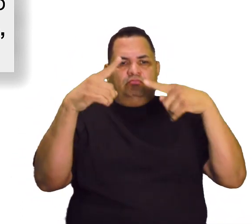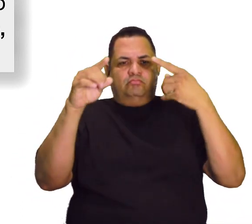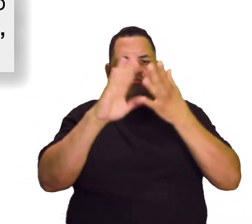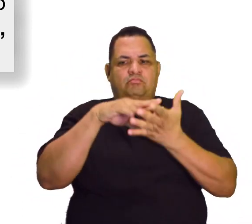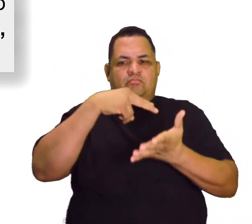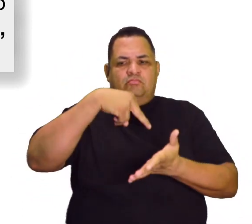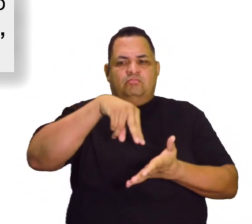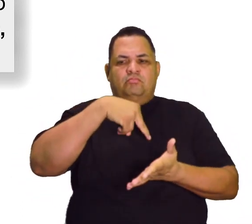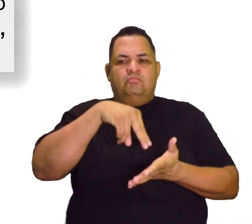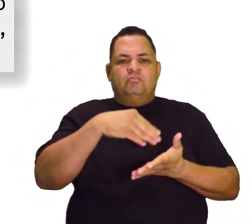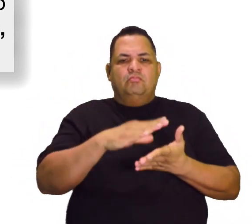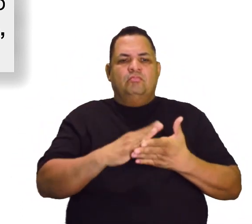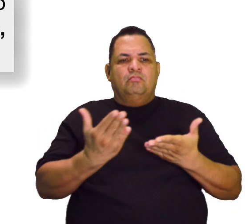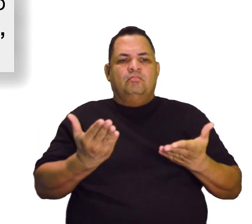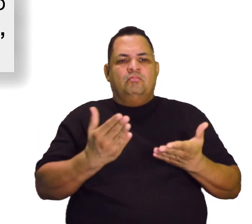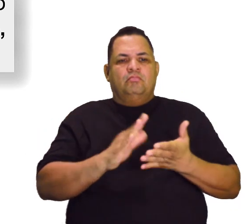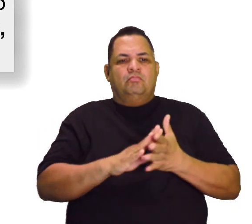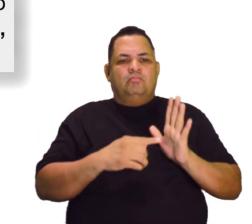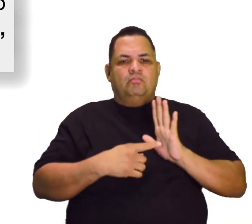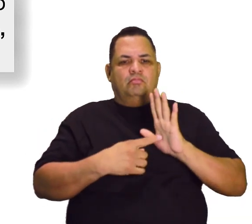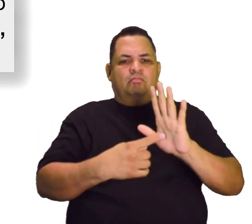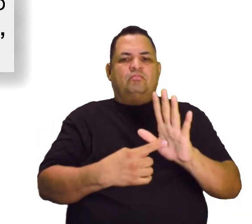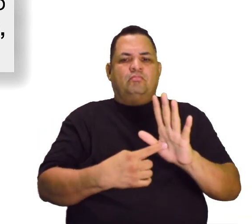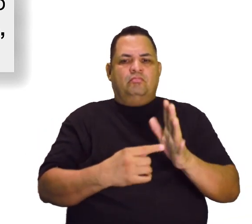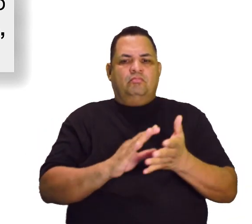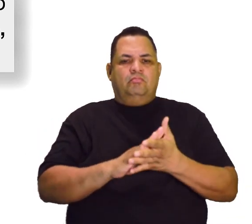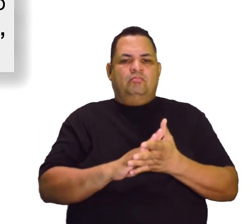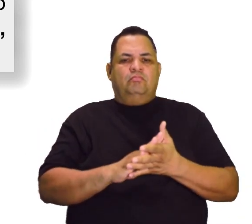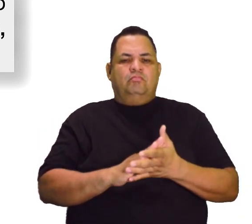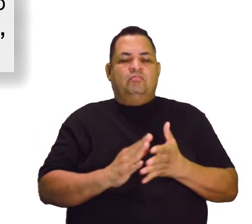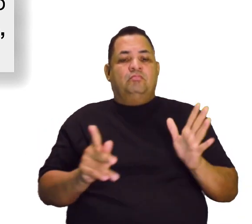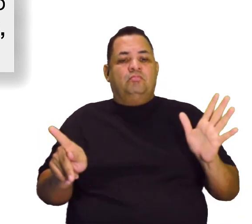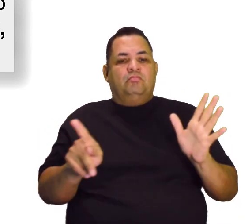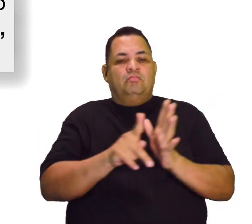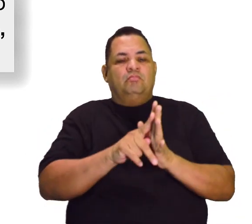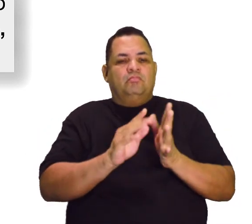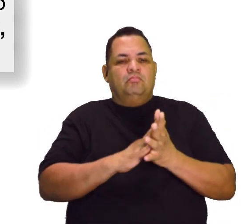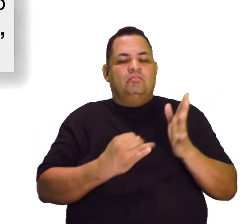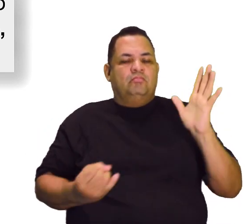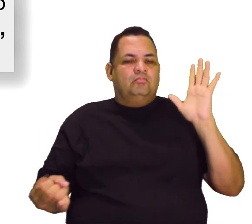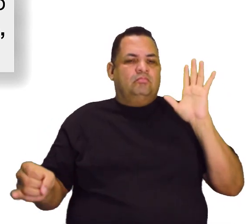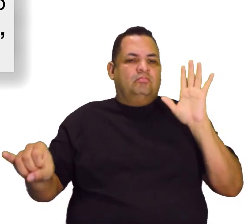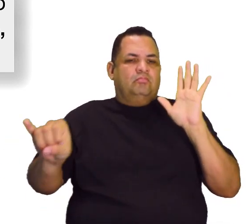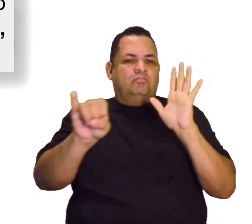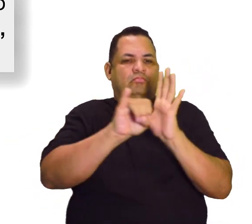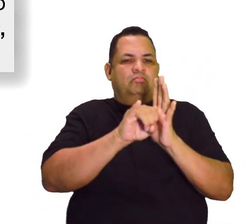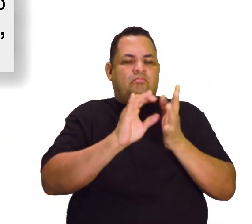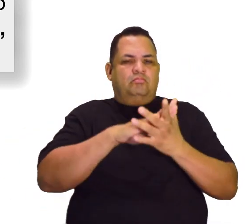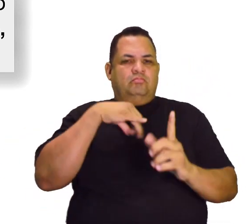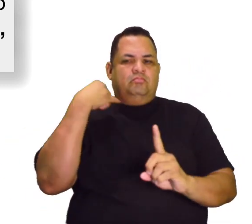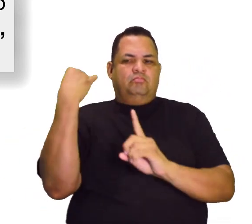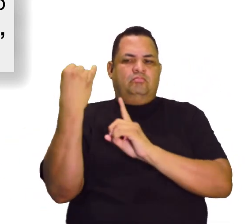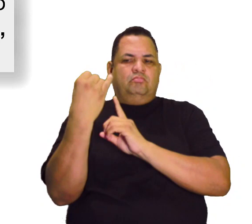as danças. Então, ela é representativo de sua identidade social.